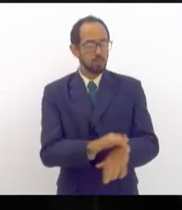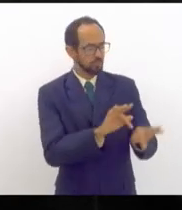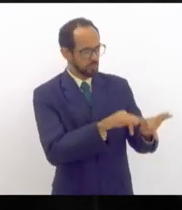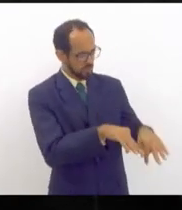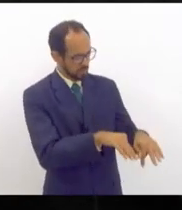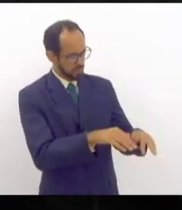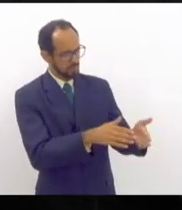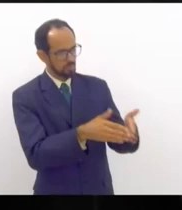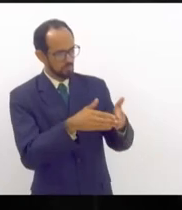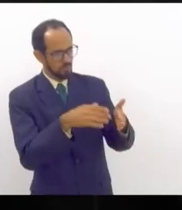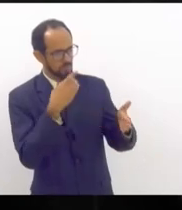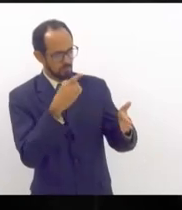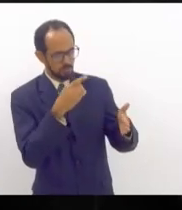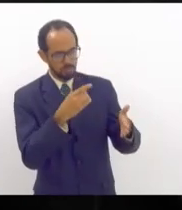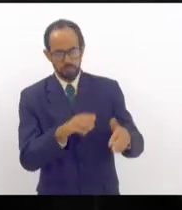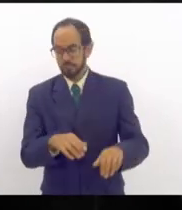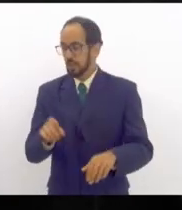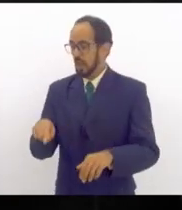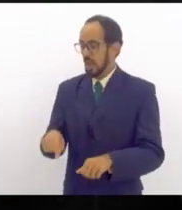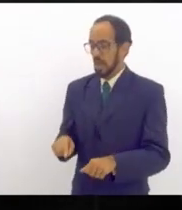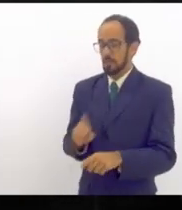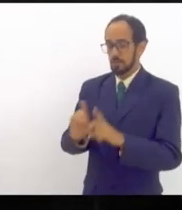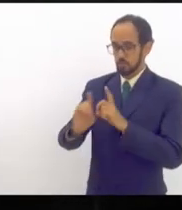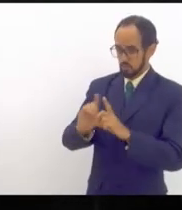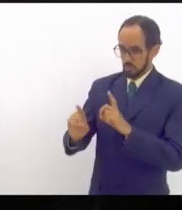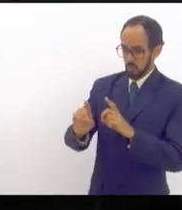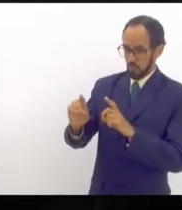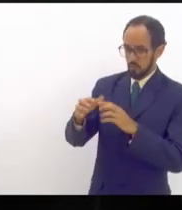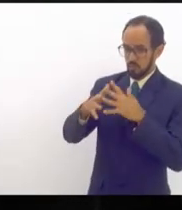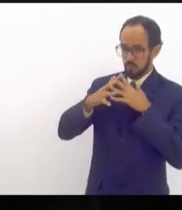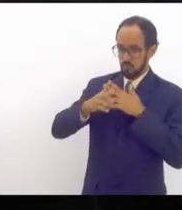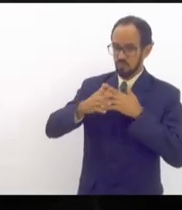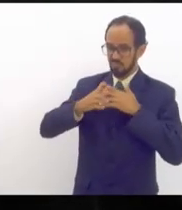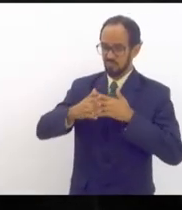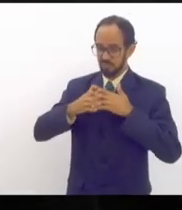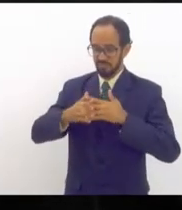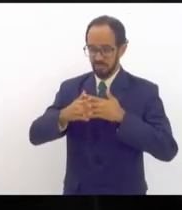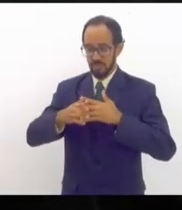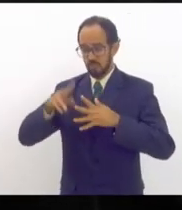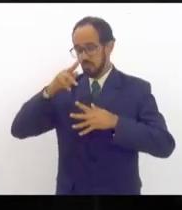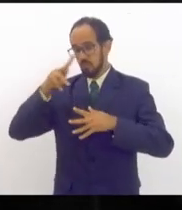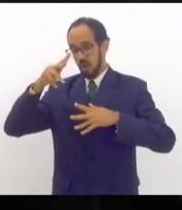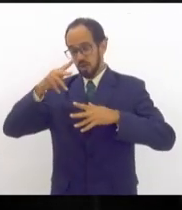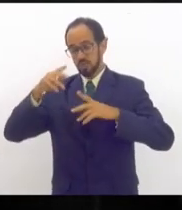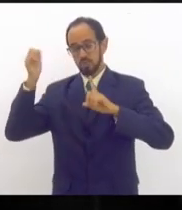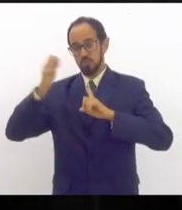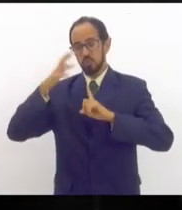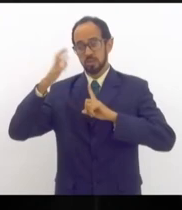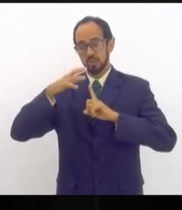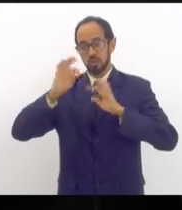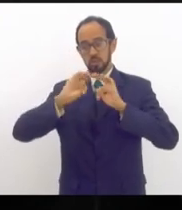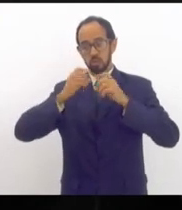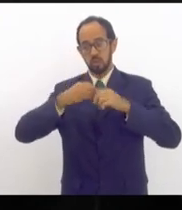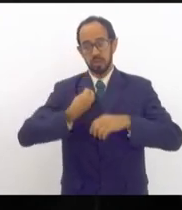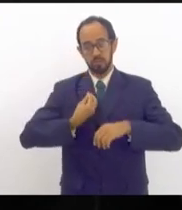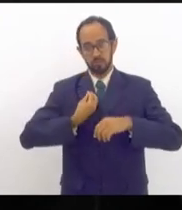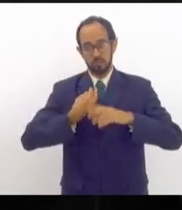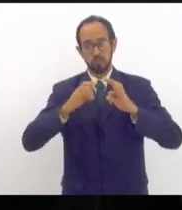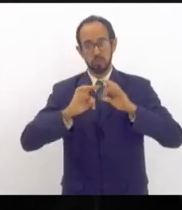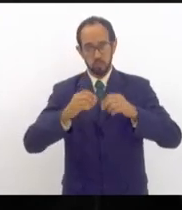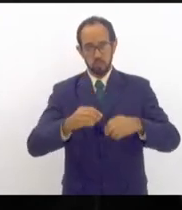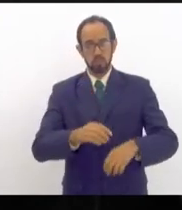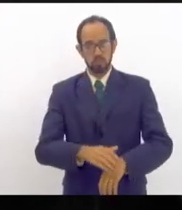essa é uma discussão muito intensa e que afeta a vida de todos nós muito obrigado